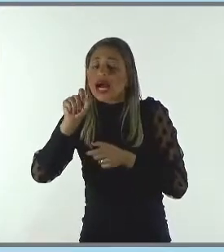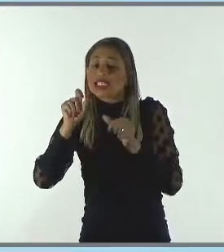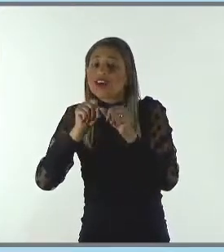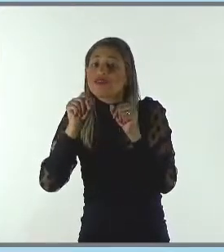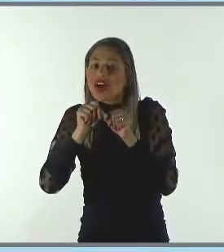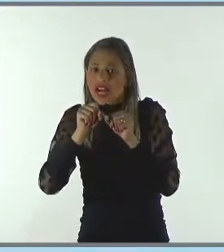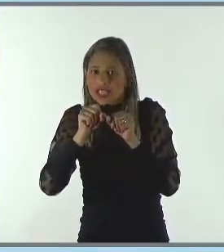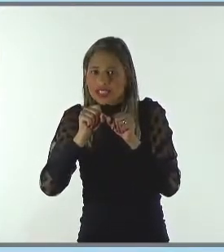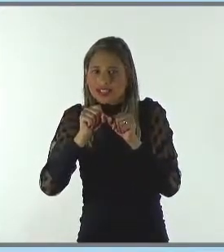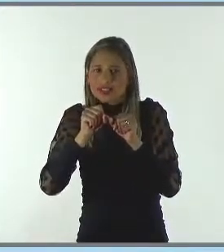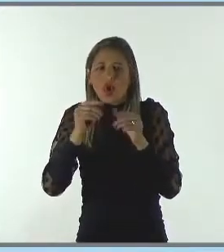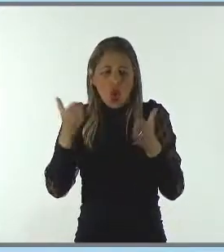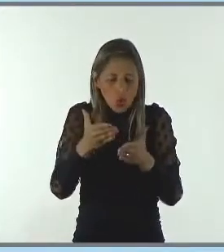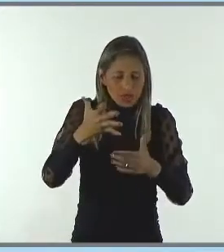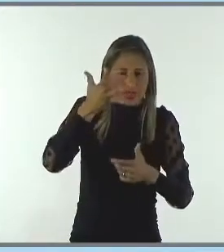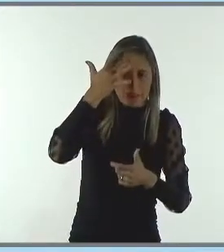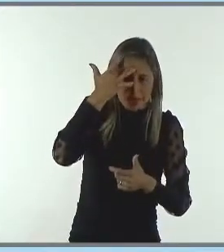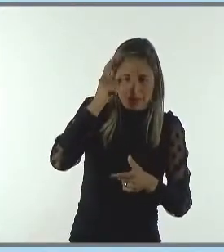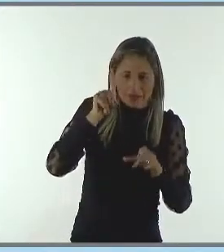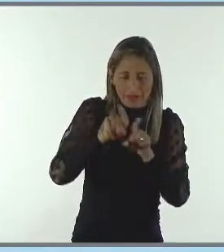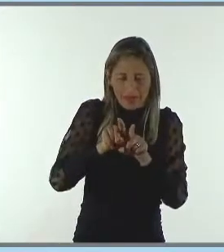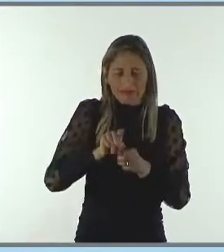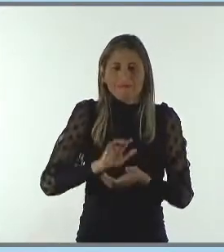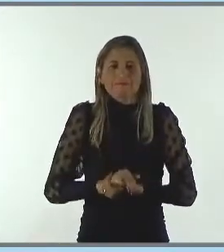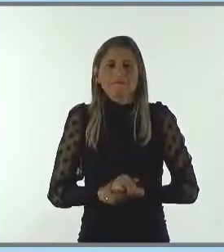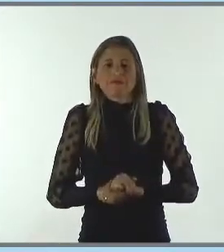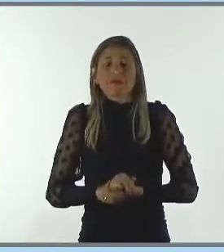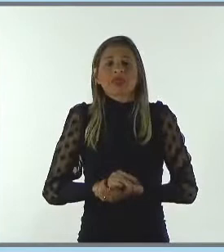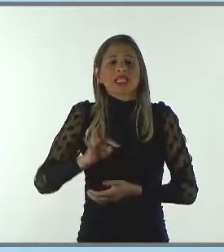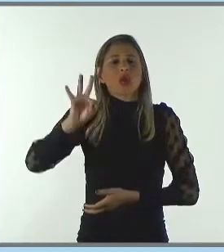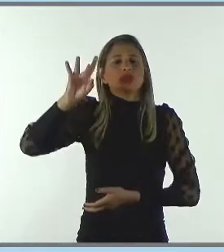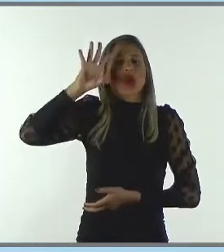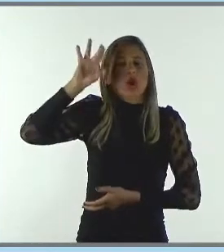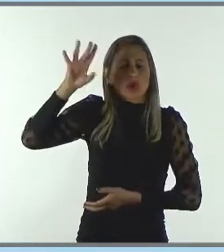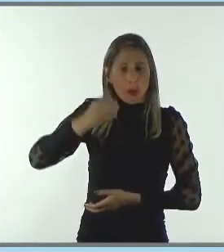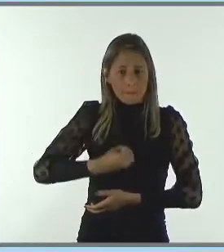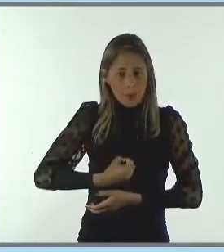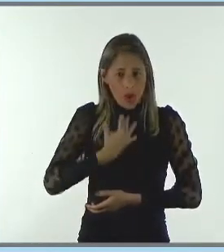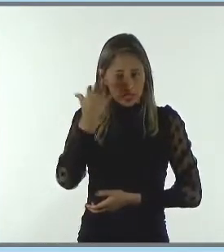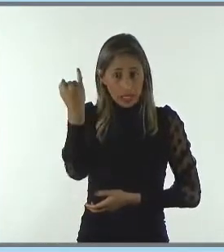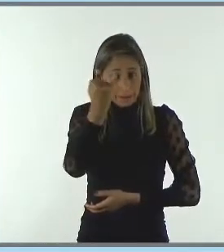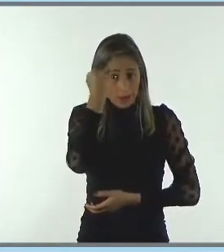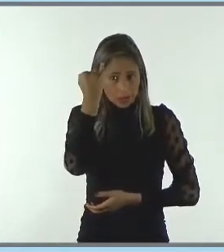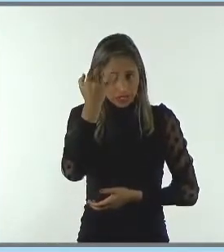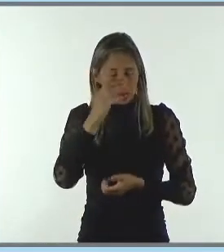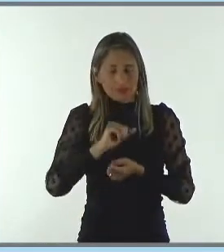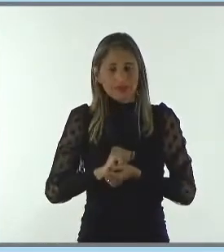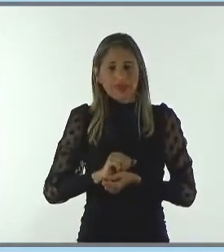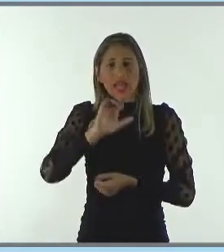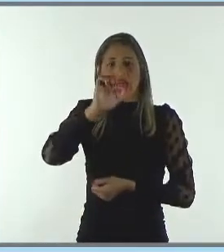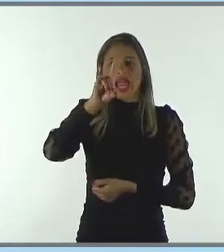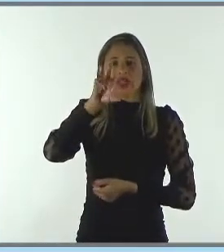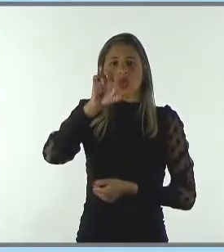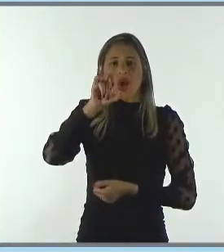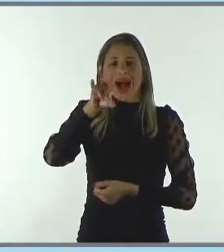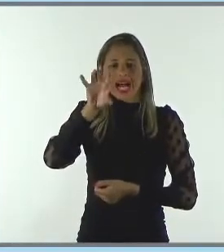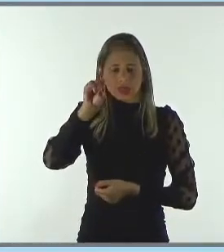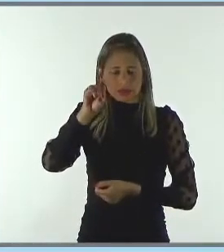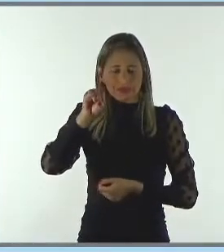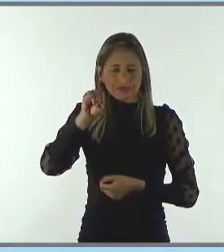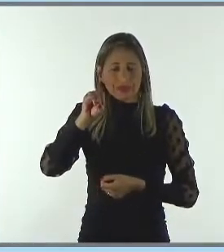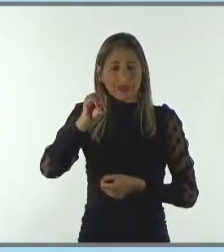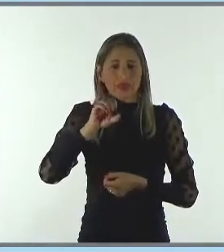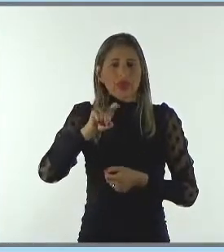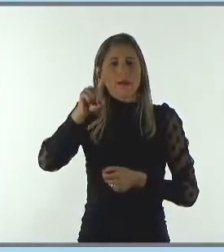hoje e para amanhã, né? Há um livro de um teórico e poeta importante do Caribe, que é o Édouard Glissant, e o livro se chama